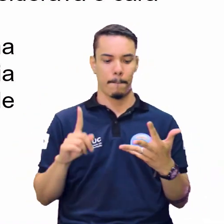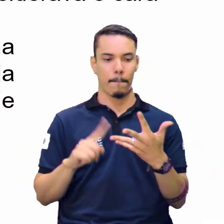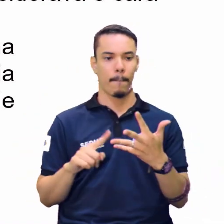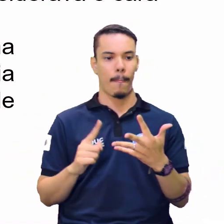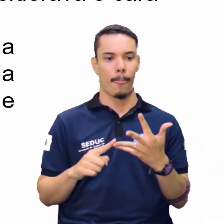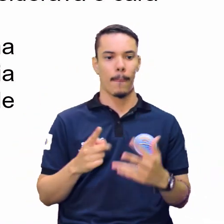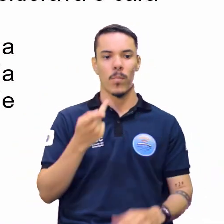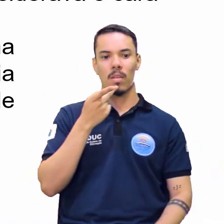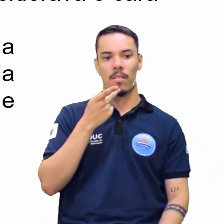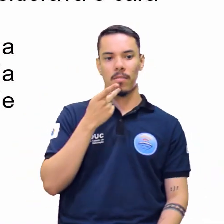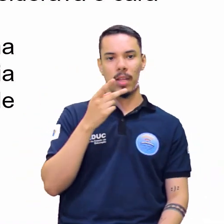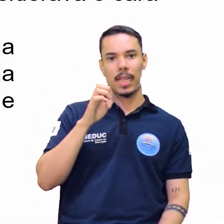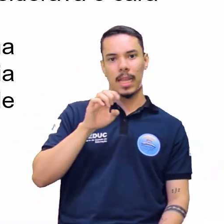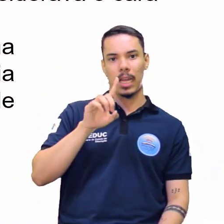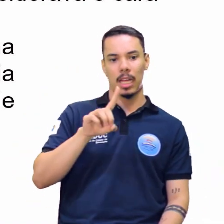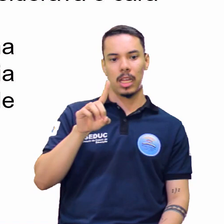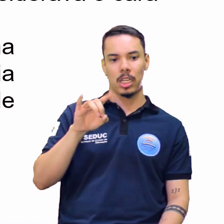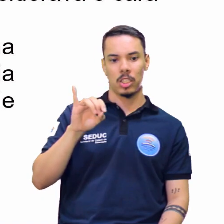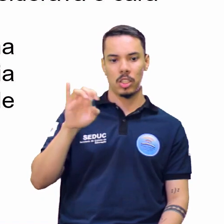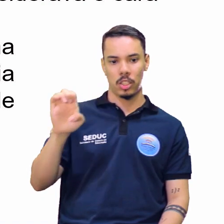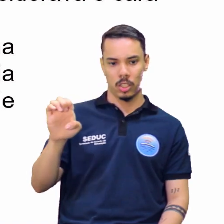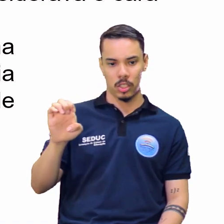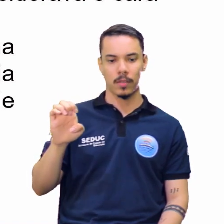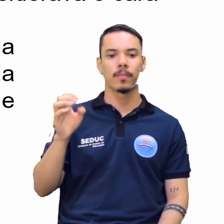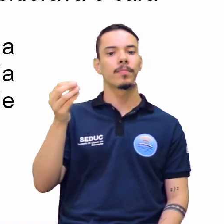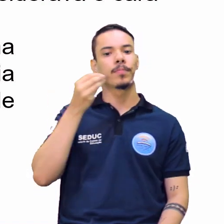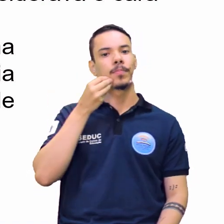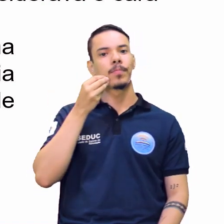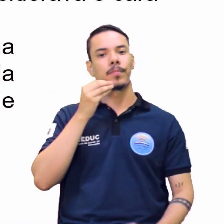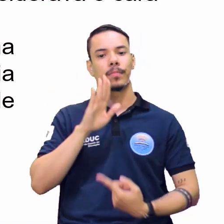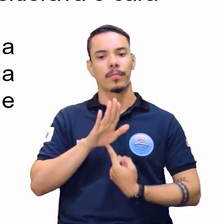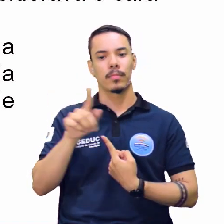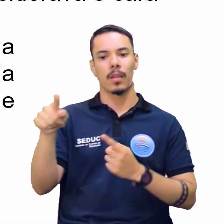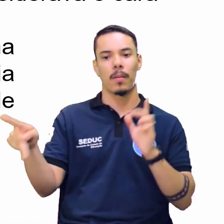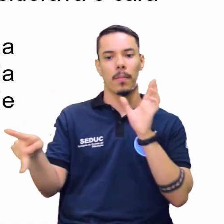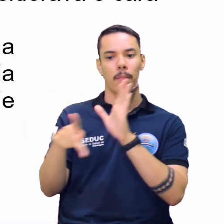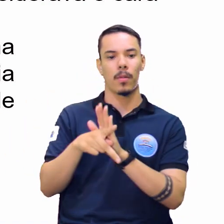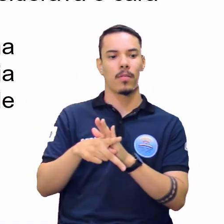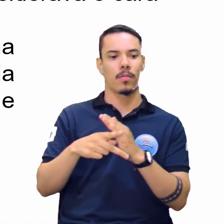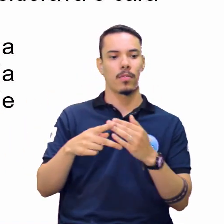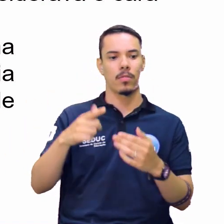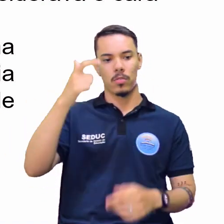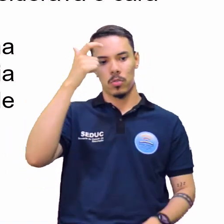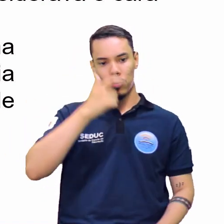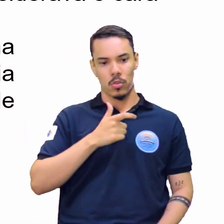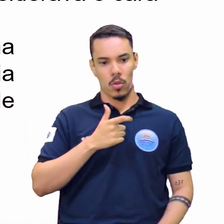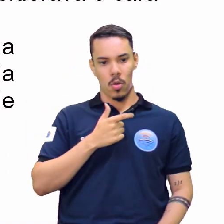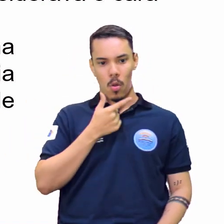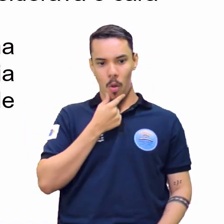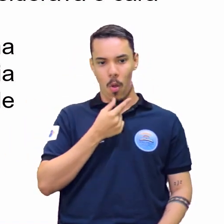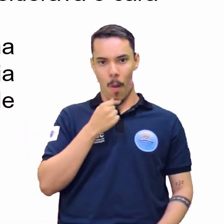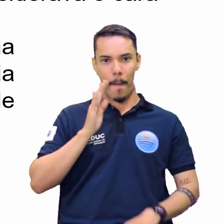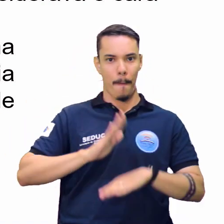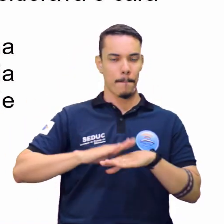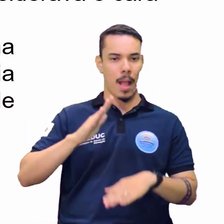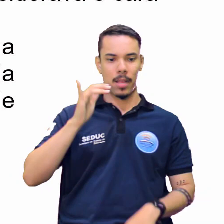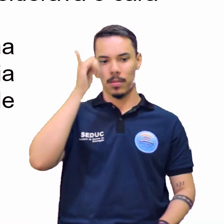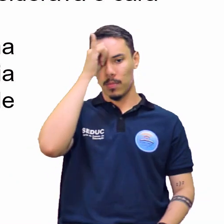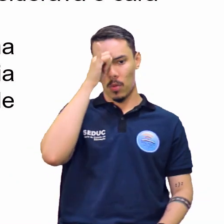de a fala de Edge é evidencia que ele propse considerava o cara mais bobo